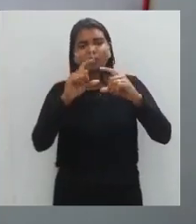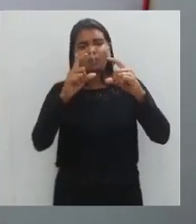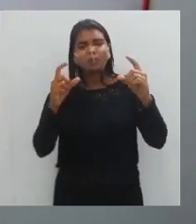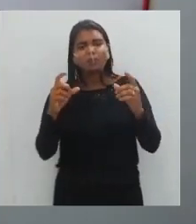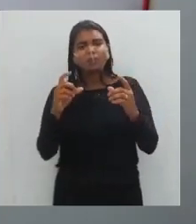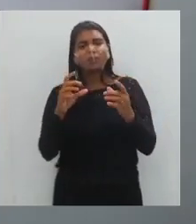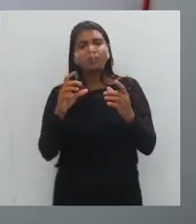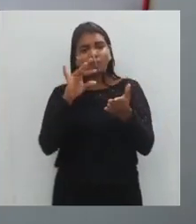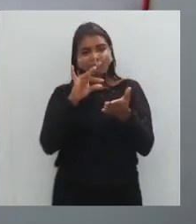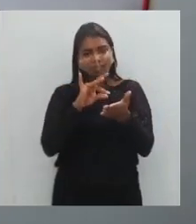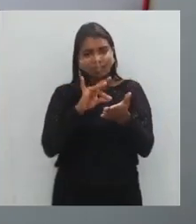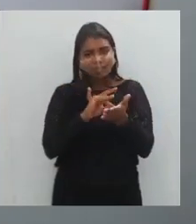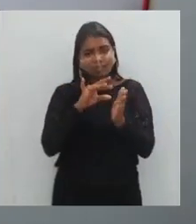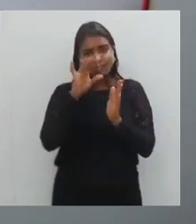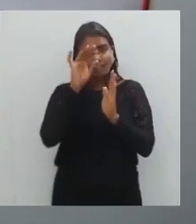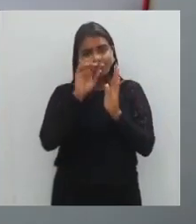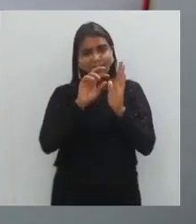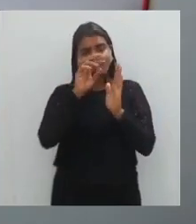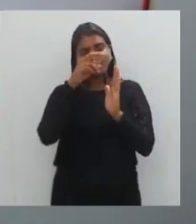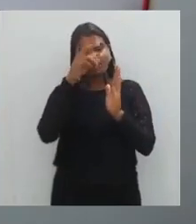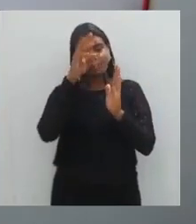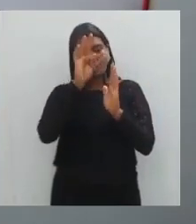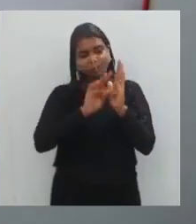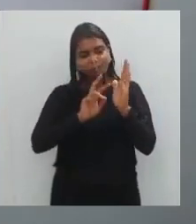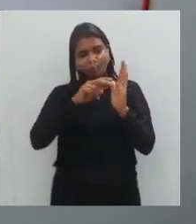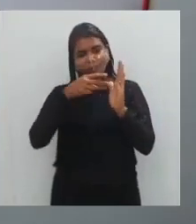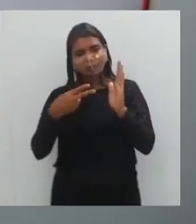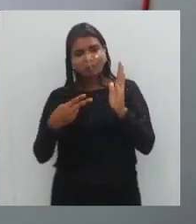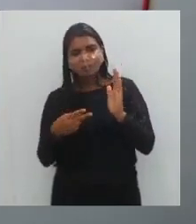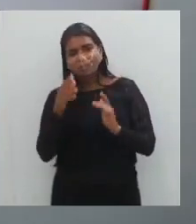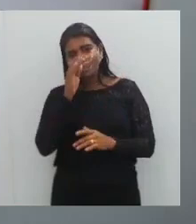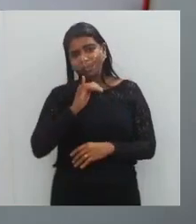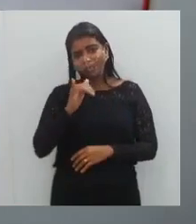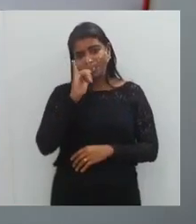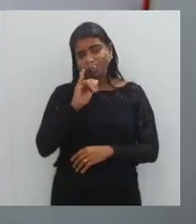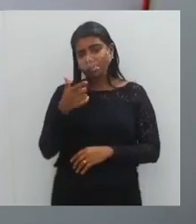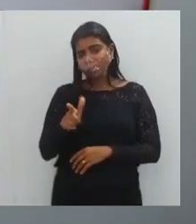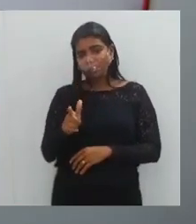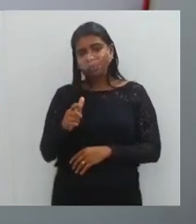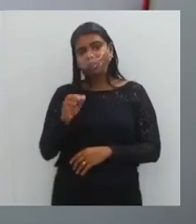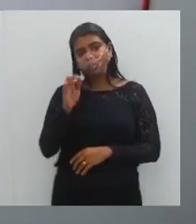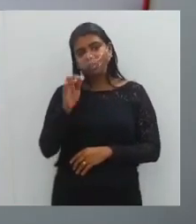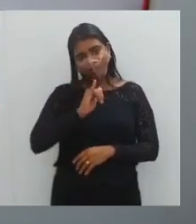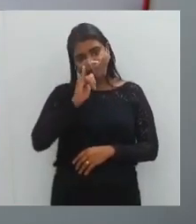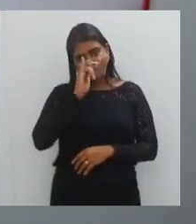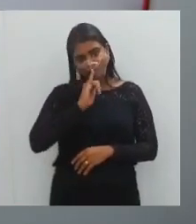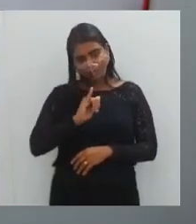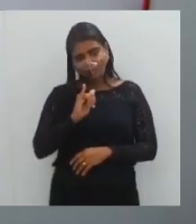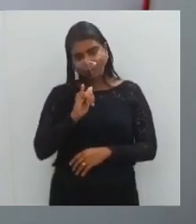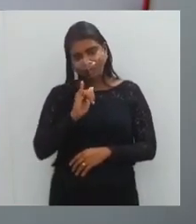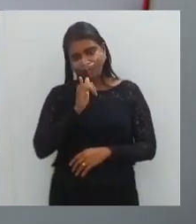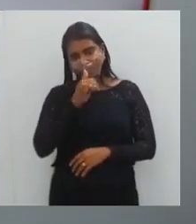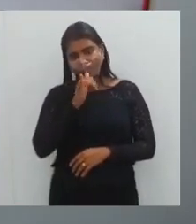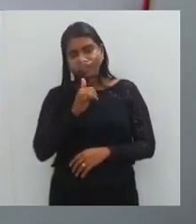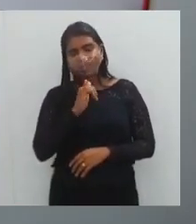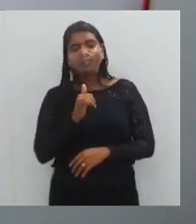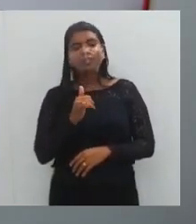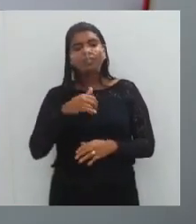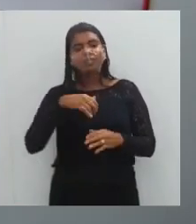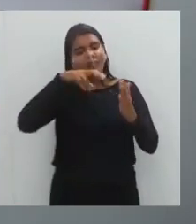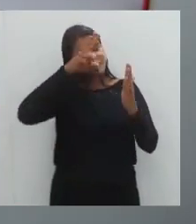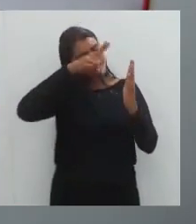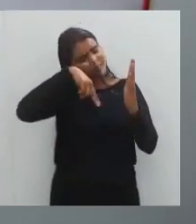sentido dela, juntando os elementos tanto verbais como não verbais, lendo direitinho